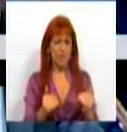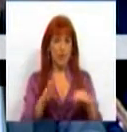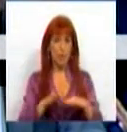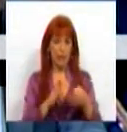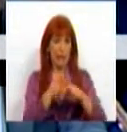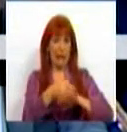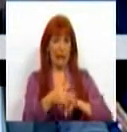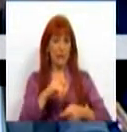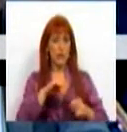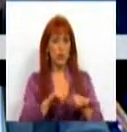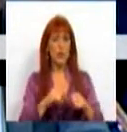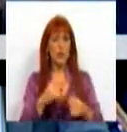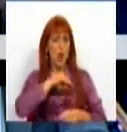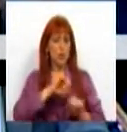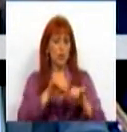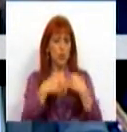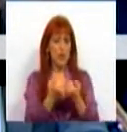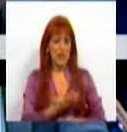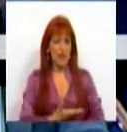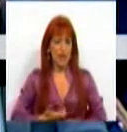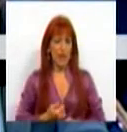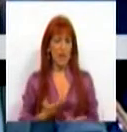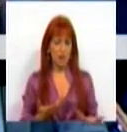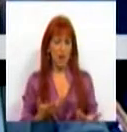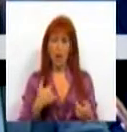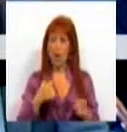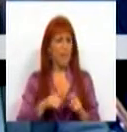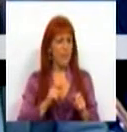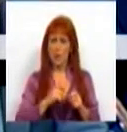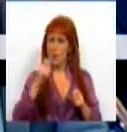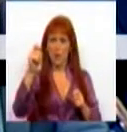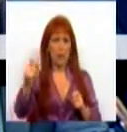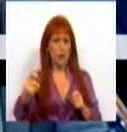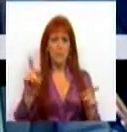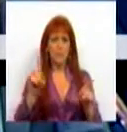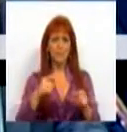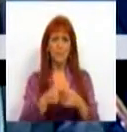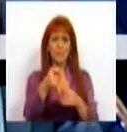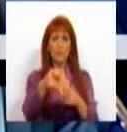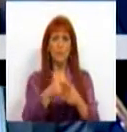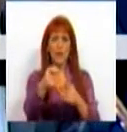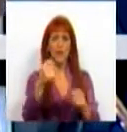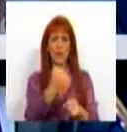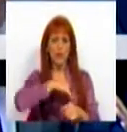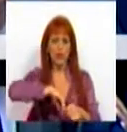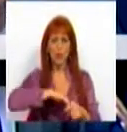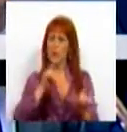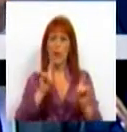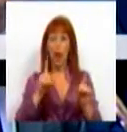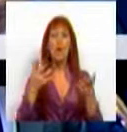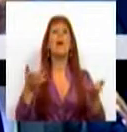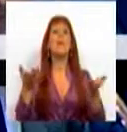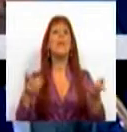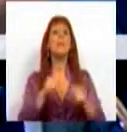acederam ao social desemprego. Não vamos prolongar a atribuição do subsídio, vamos